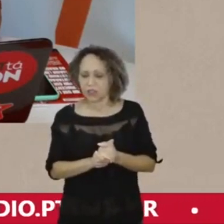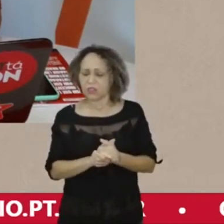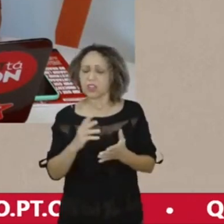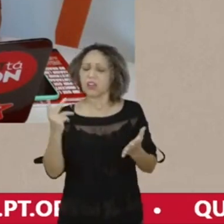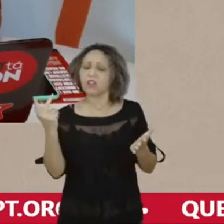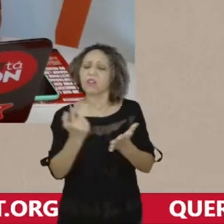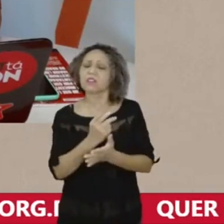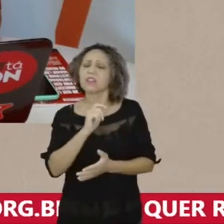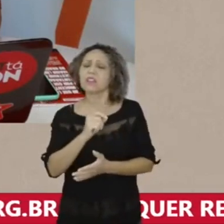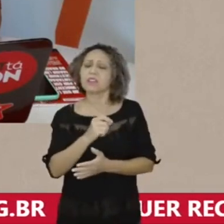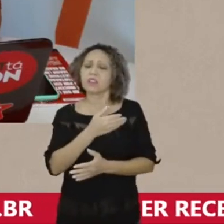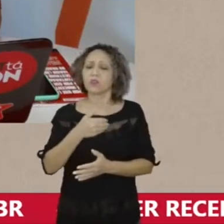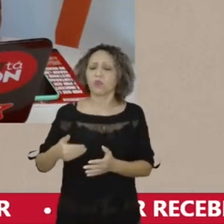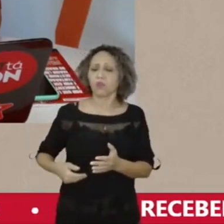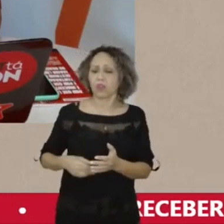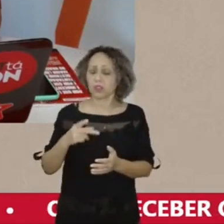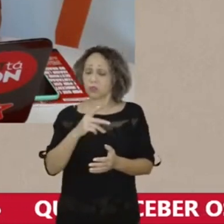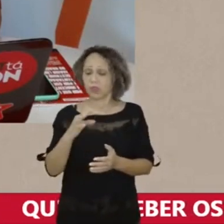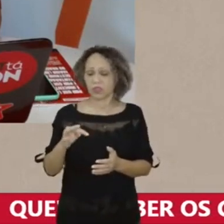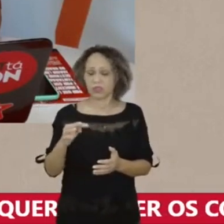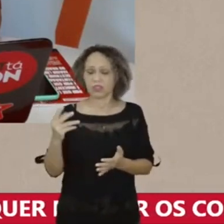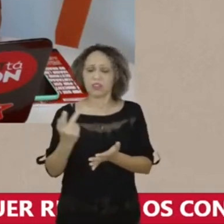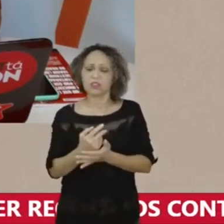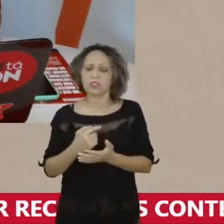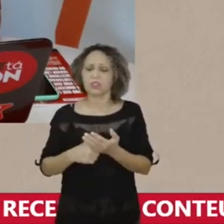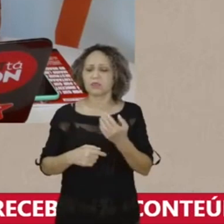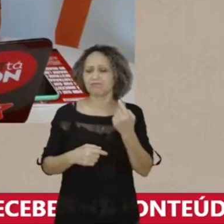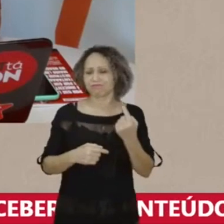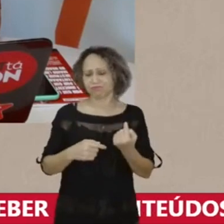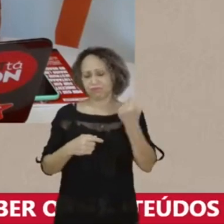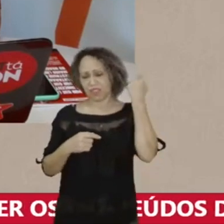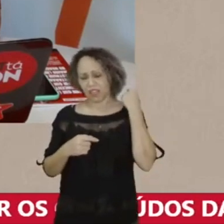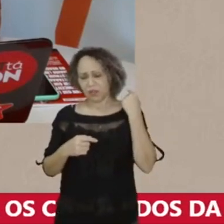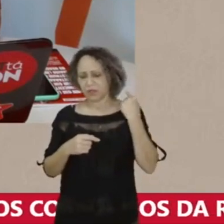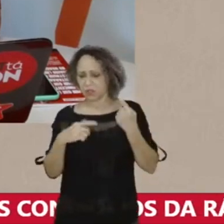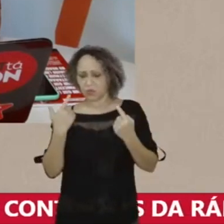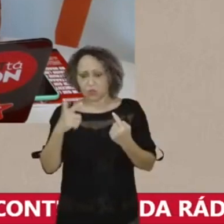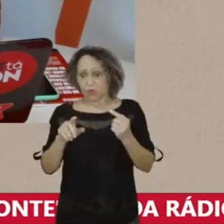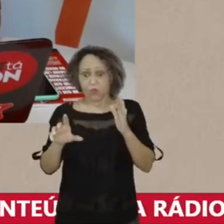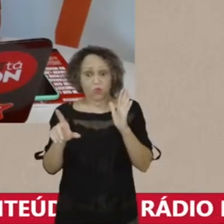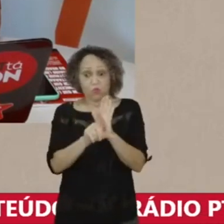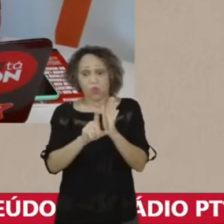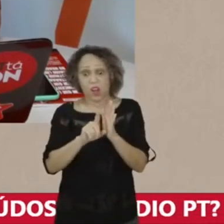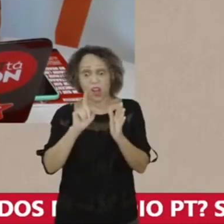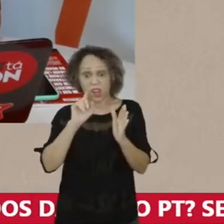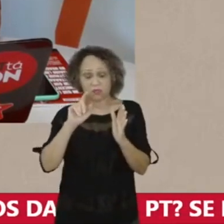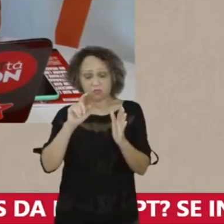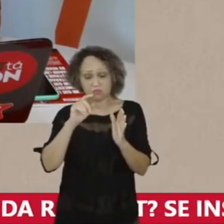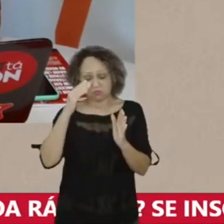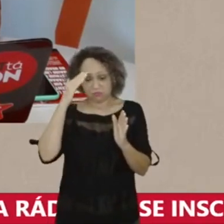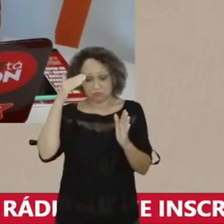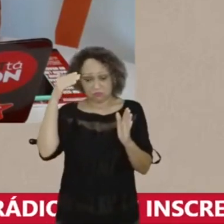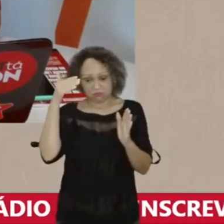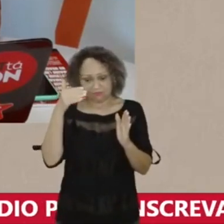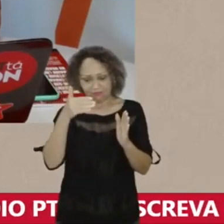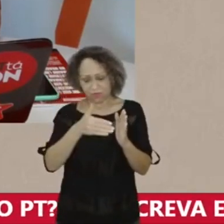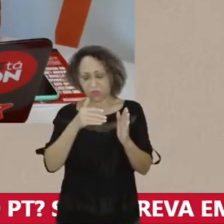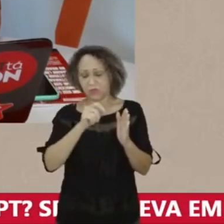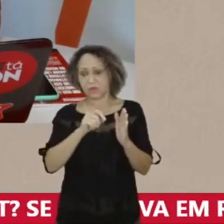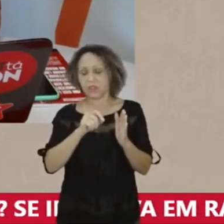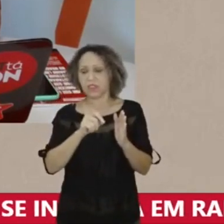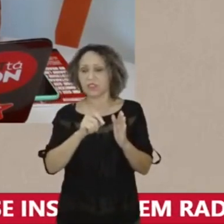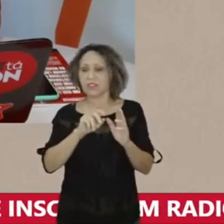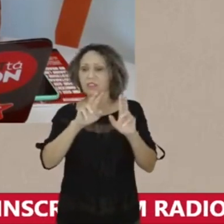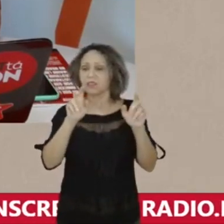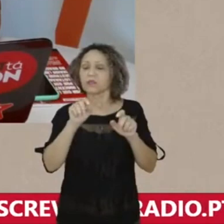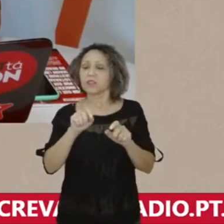à época, não é, embora não houvesse uma política, digamos assim, escrita, não é, uma lei específica sobre isso, o que acontecia era o seguinte: tendo em vista o nosso